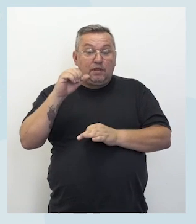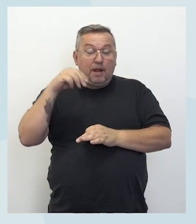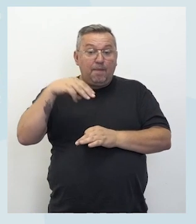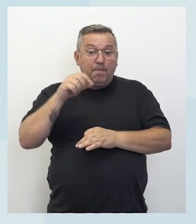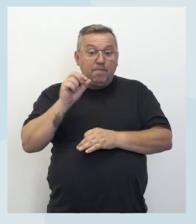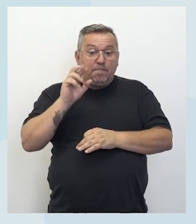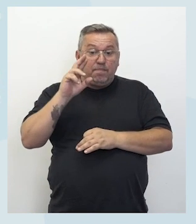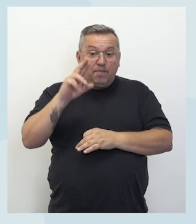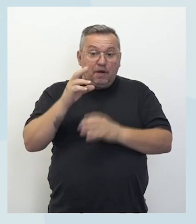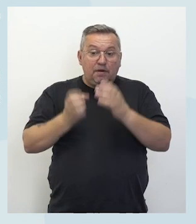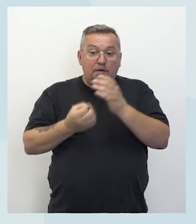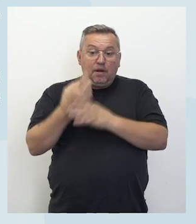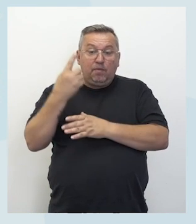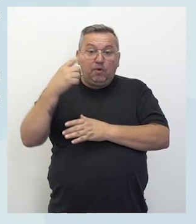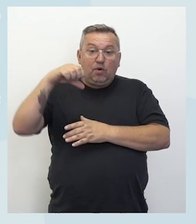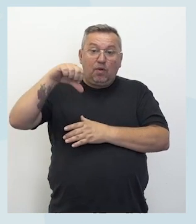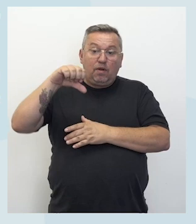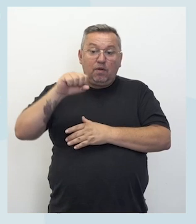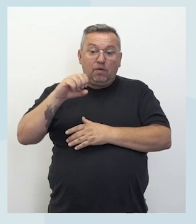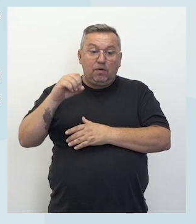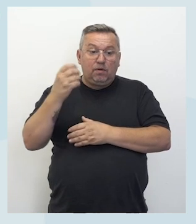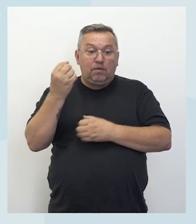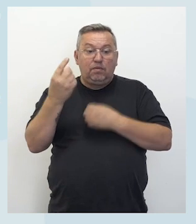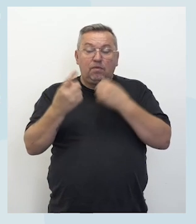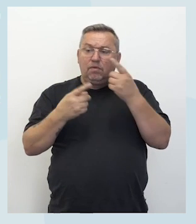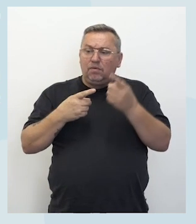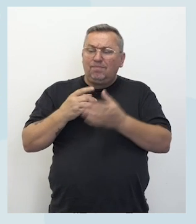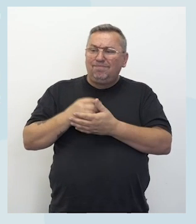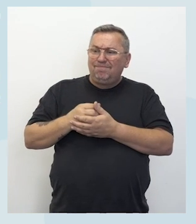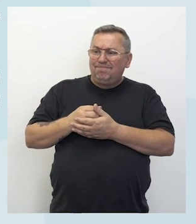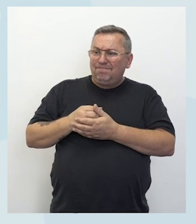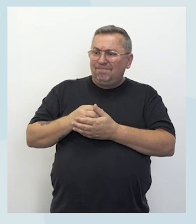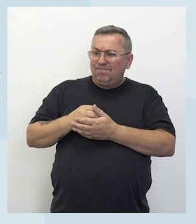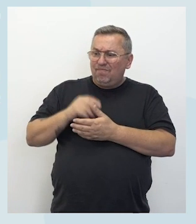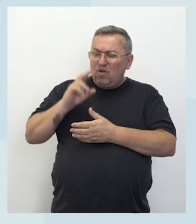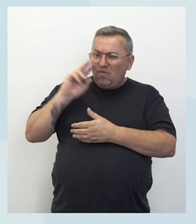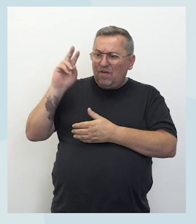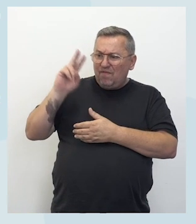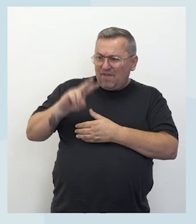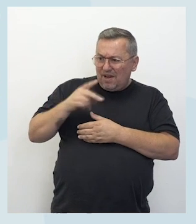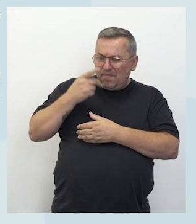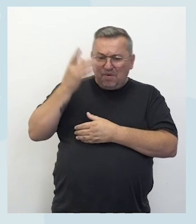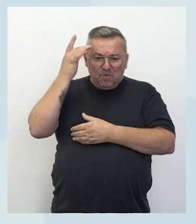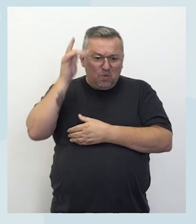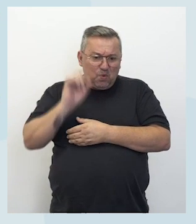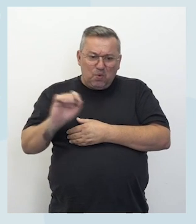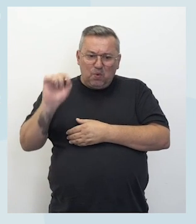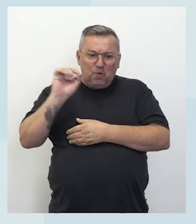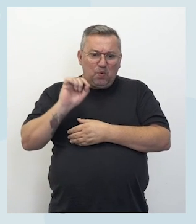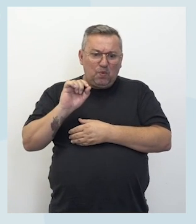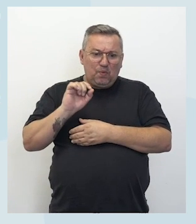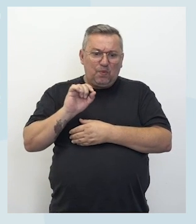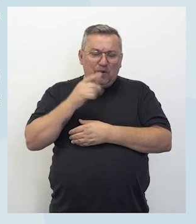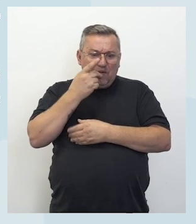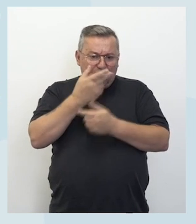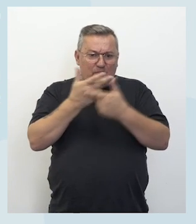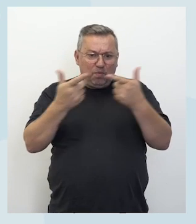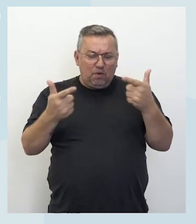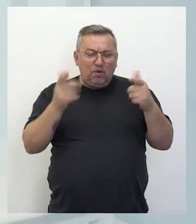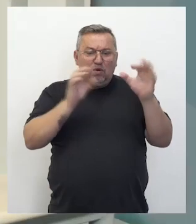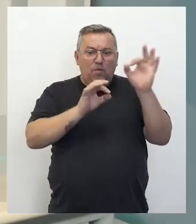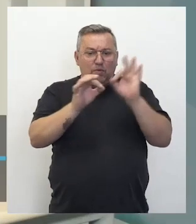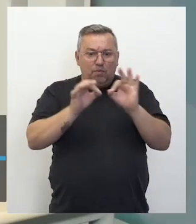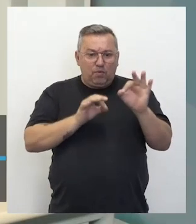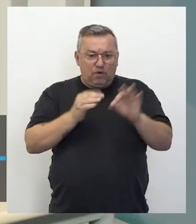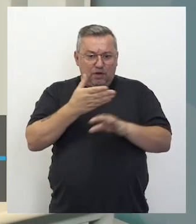Tamar, fundado em 1980. Alguns comentaram aqui, eu ouvi falar, mas eu não sei o que é. Você viu algum que comentou alguma coisa sobre o projeto